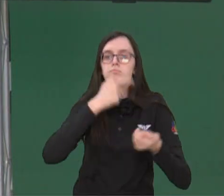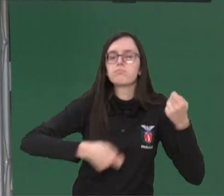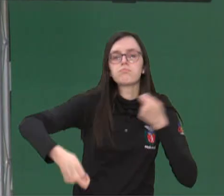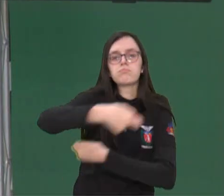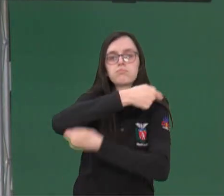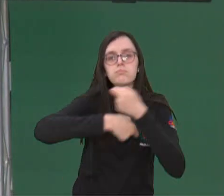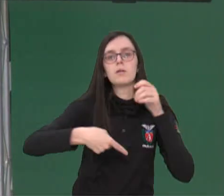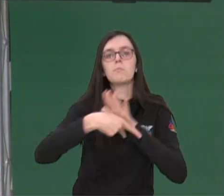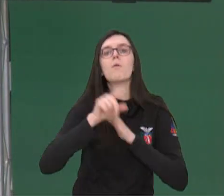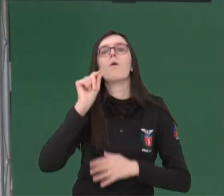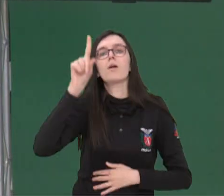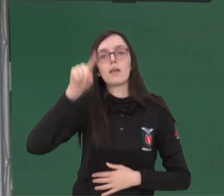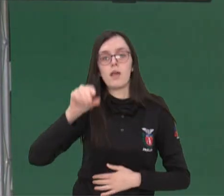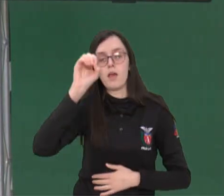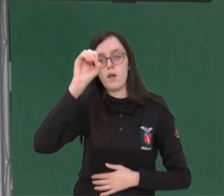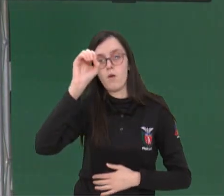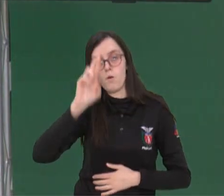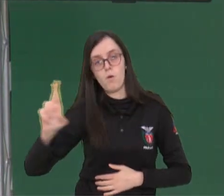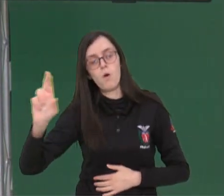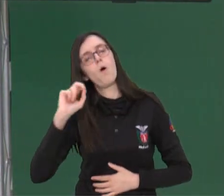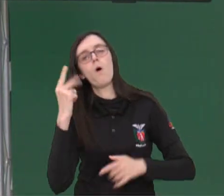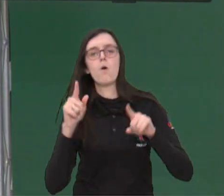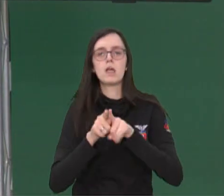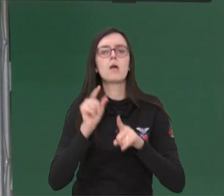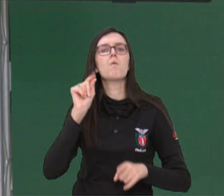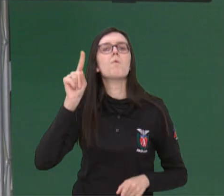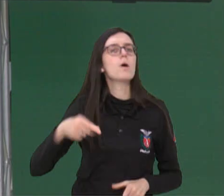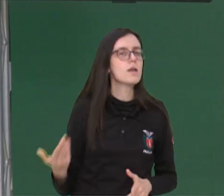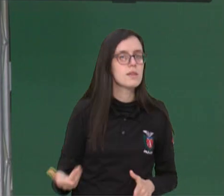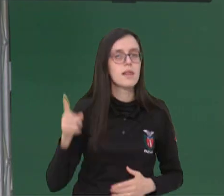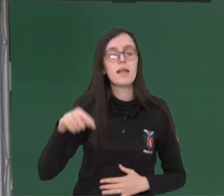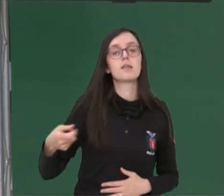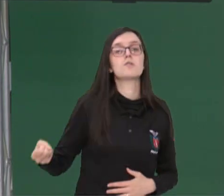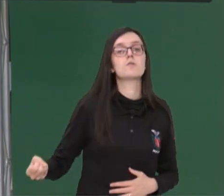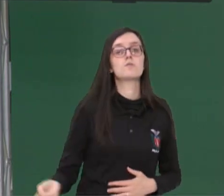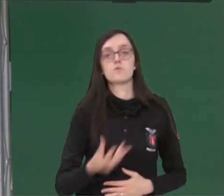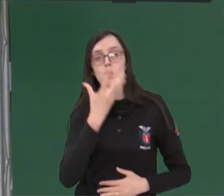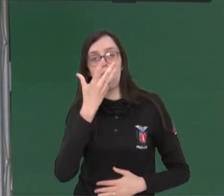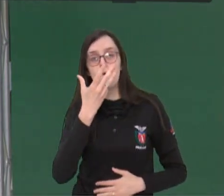das drogas do Oriente, ou conhecidas como novas